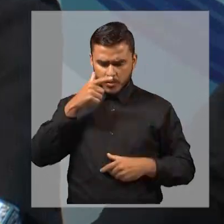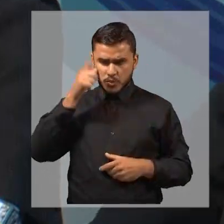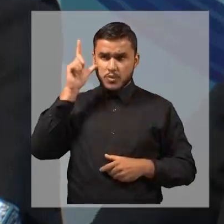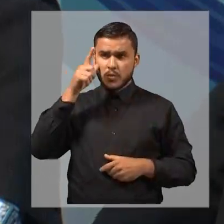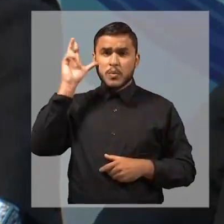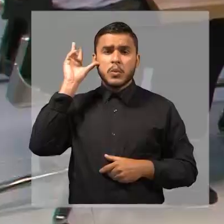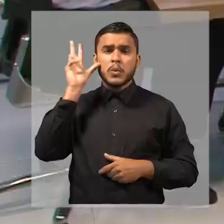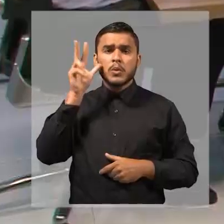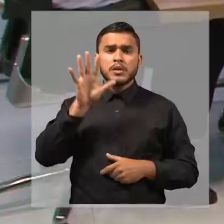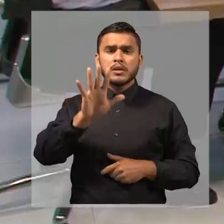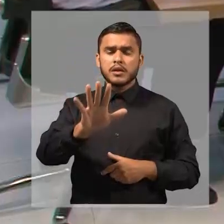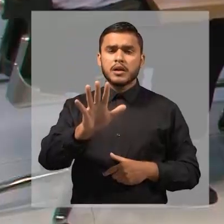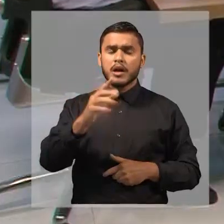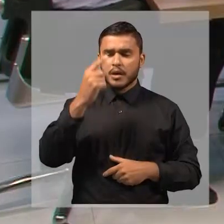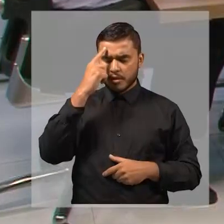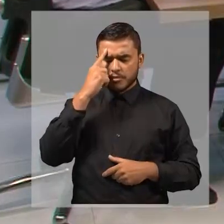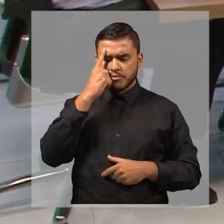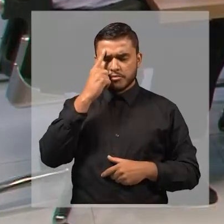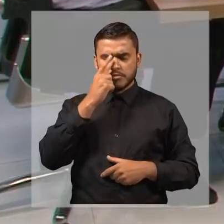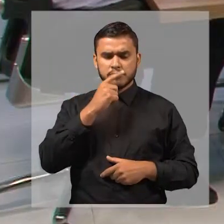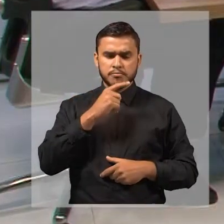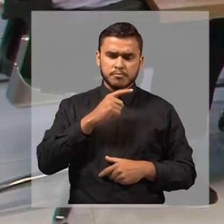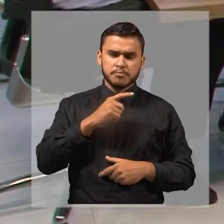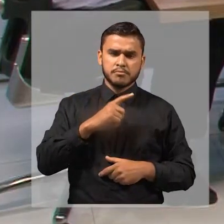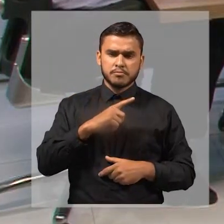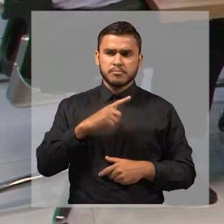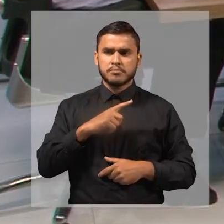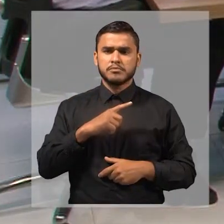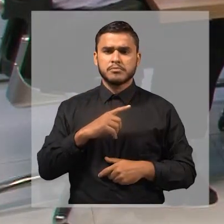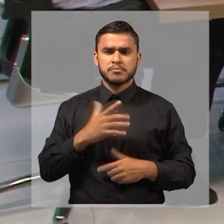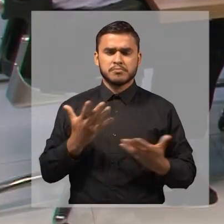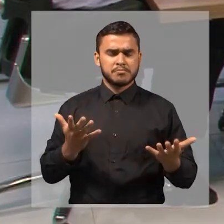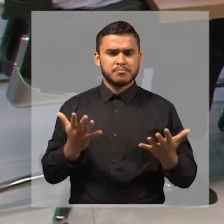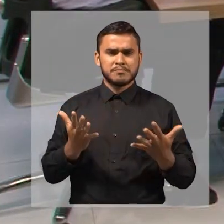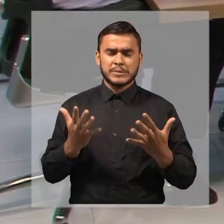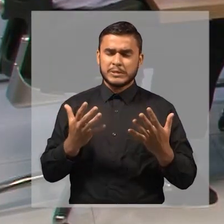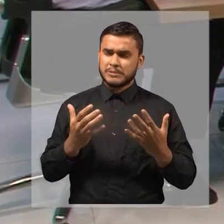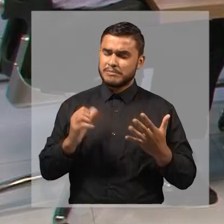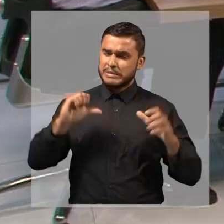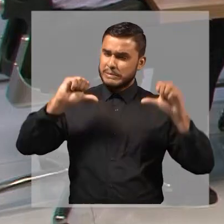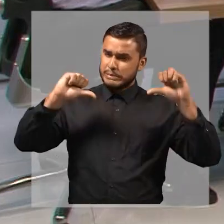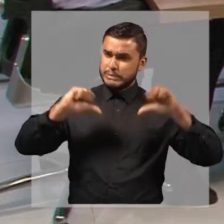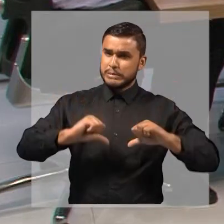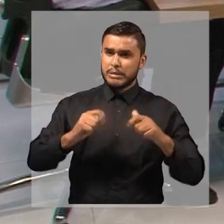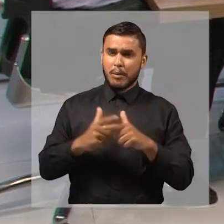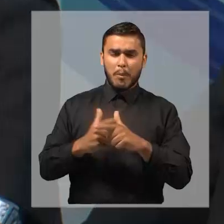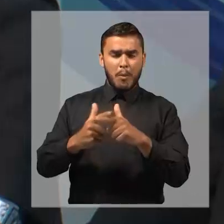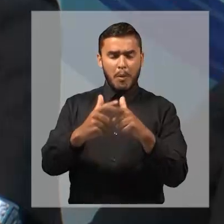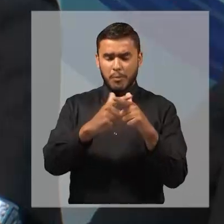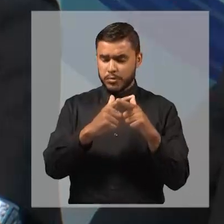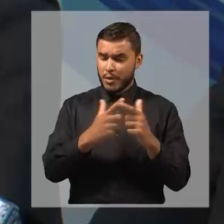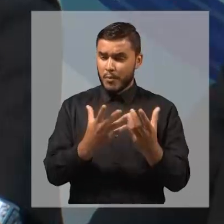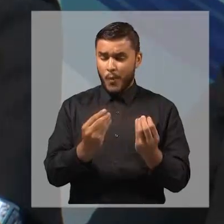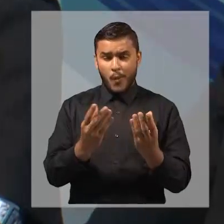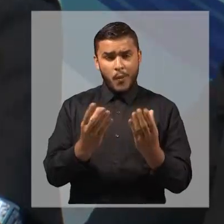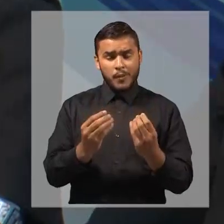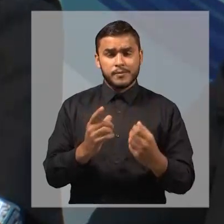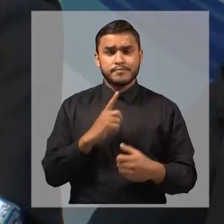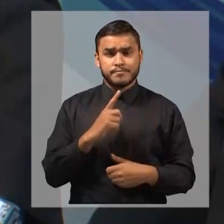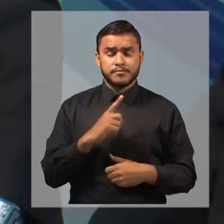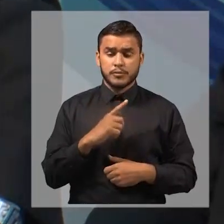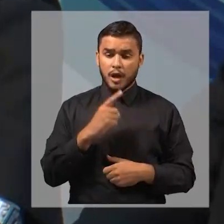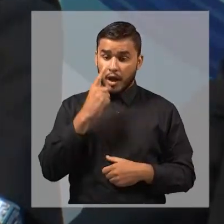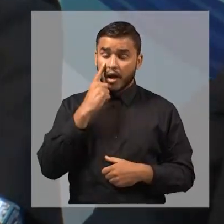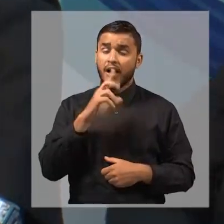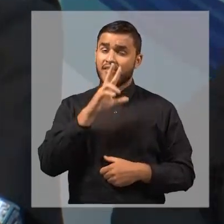Até antes de ontem, eu achava que a situação ela tinha ficado extremamente precária,